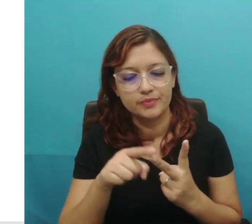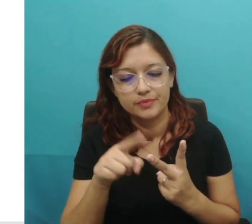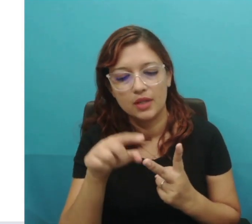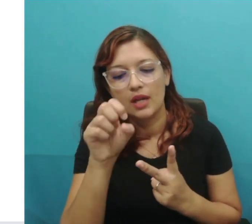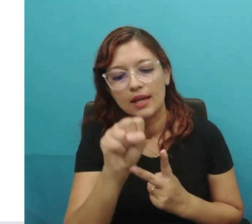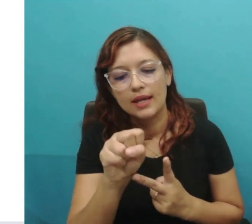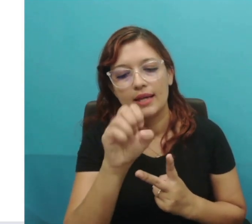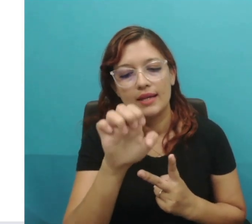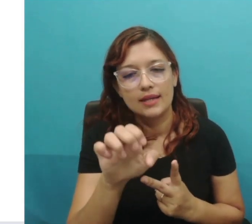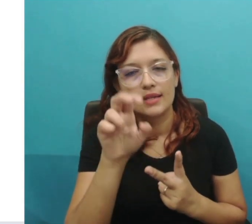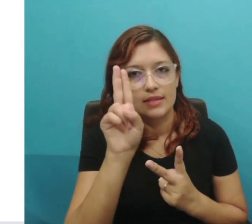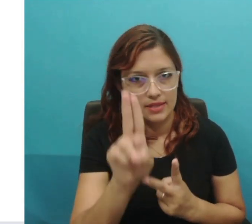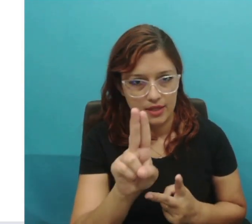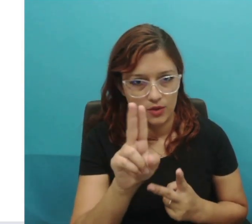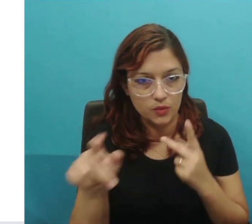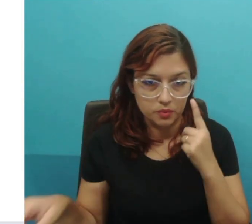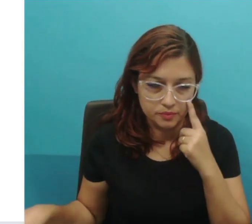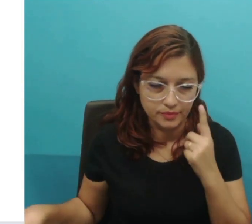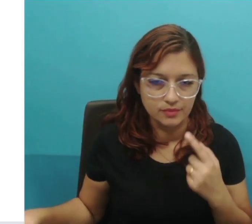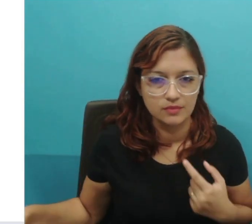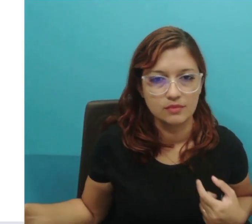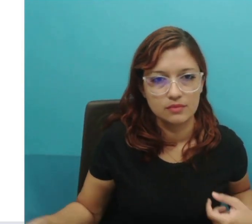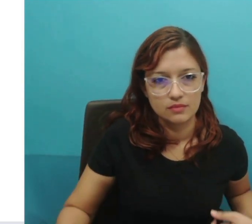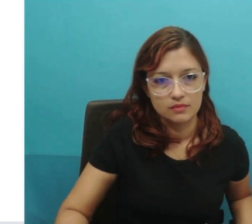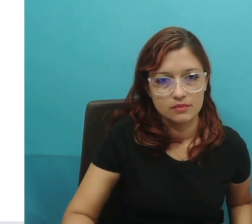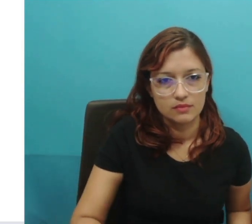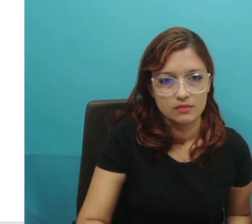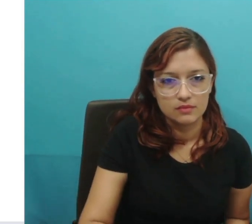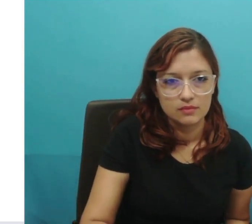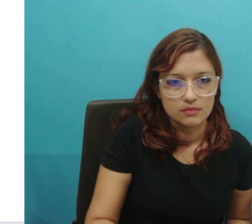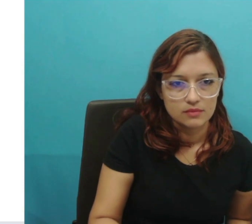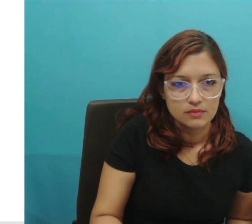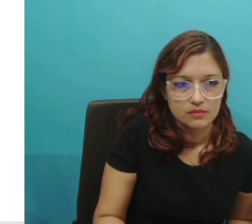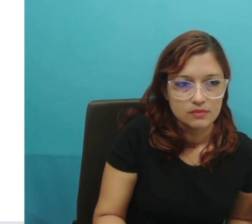Tem duas palavras, teu e seu.